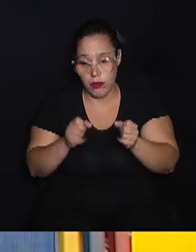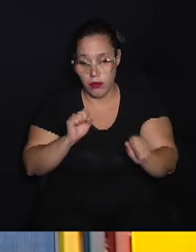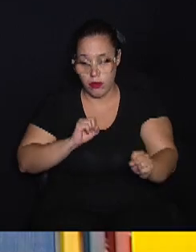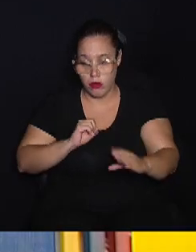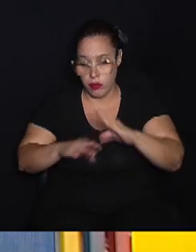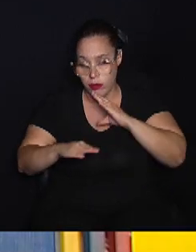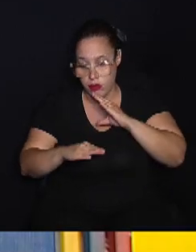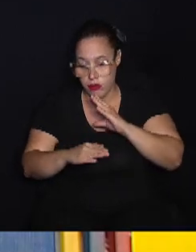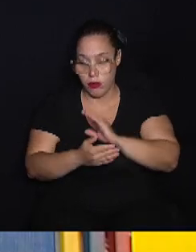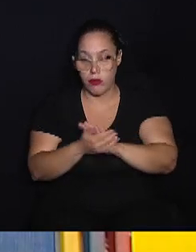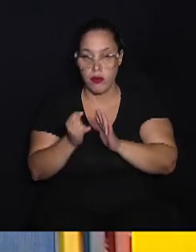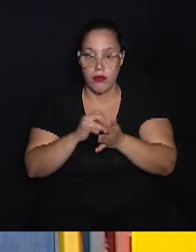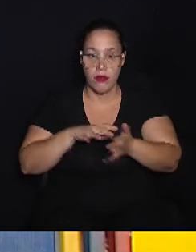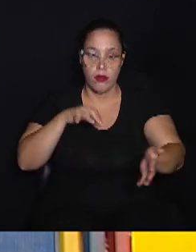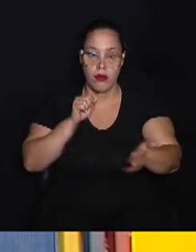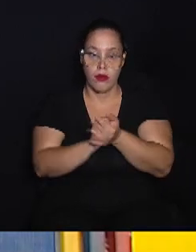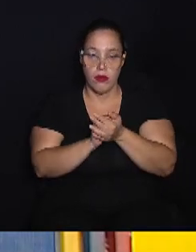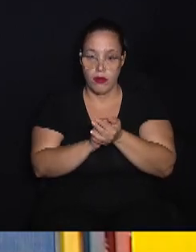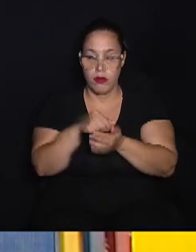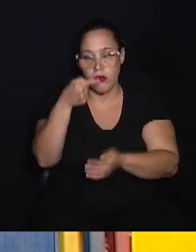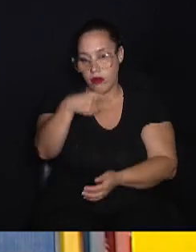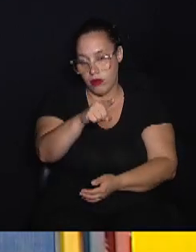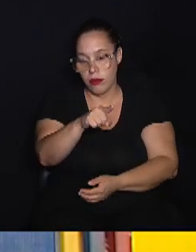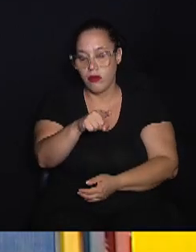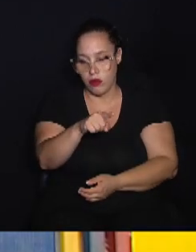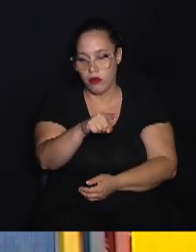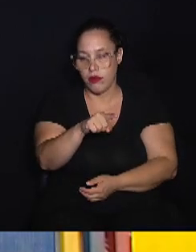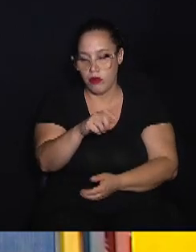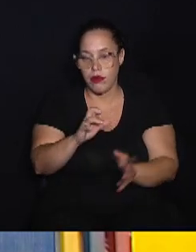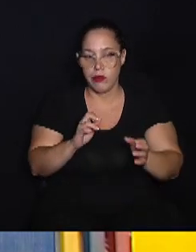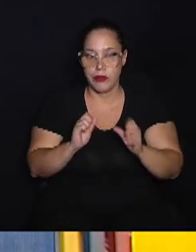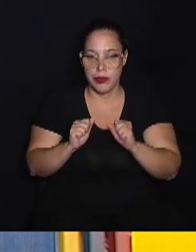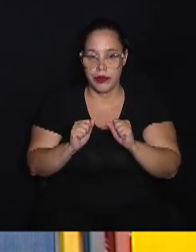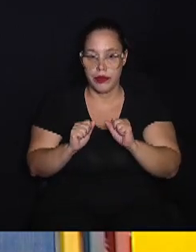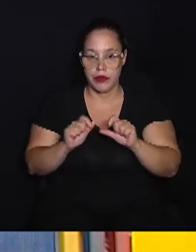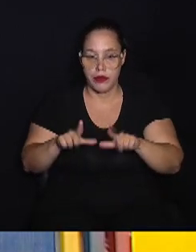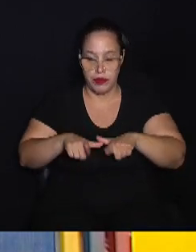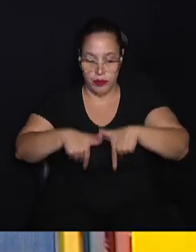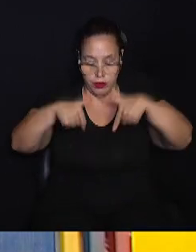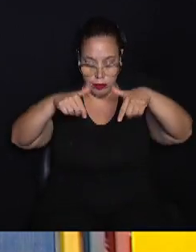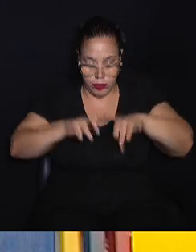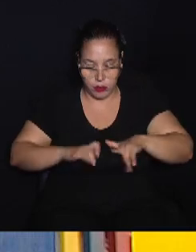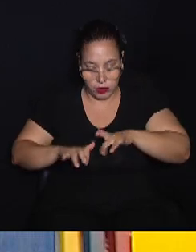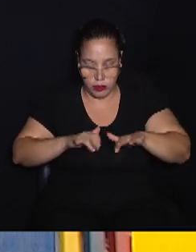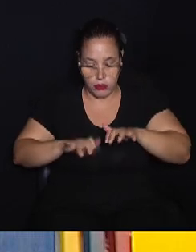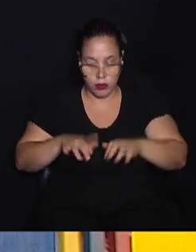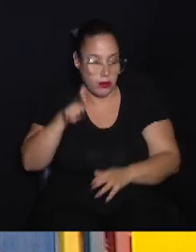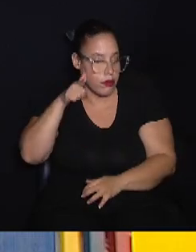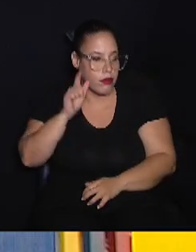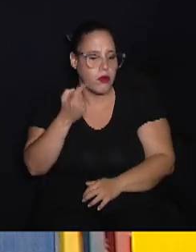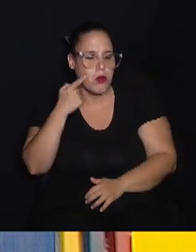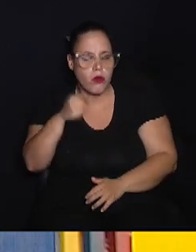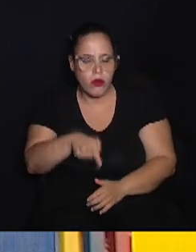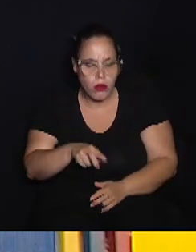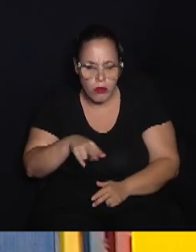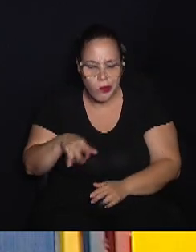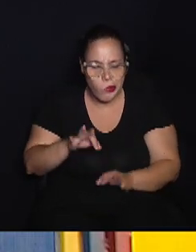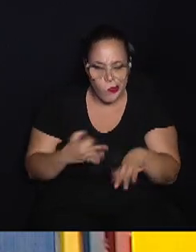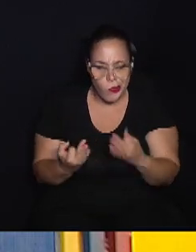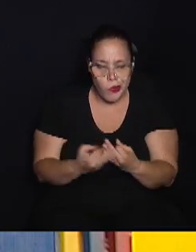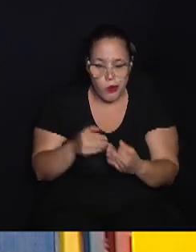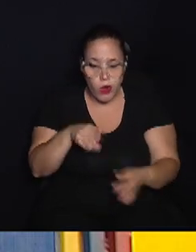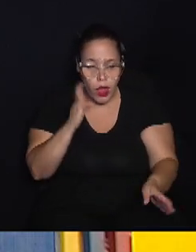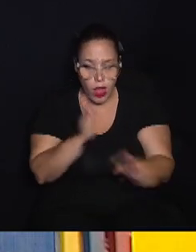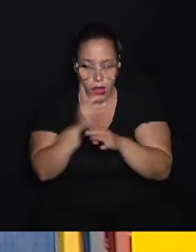foi direcionada e ali eh acessando a tela do cadastro daquela escola consegue ver a família localizar ali